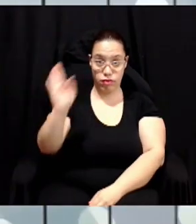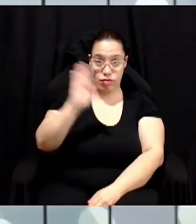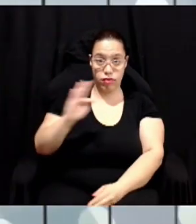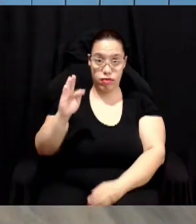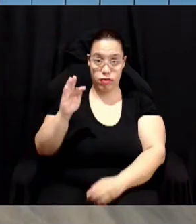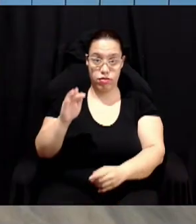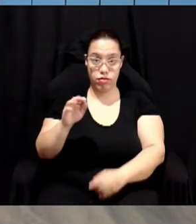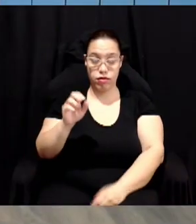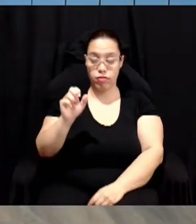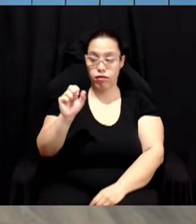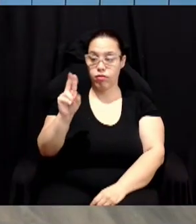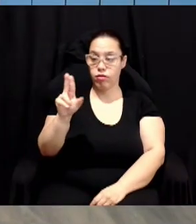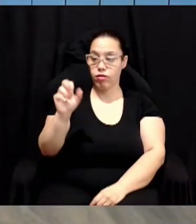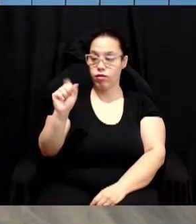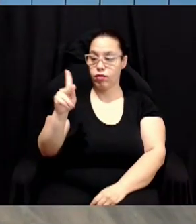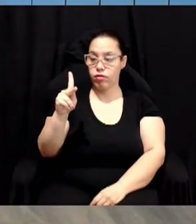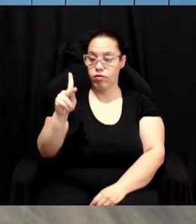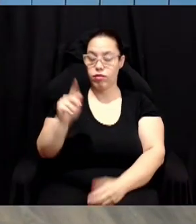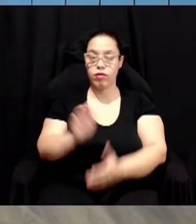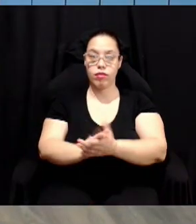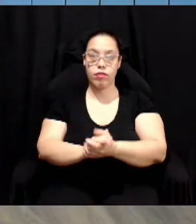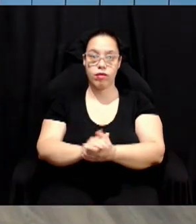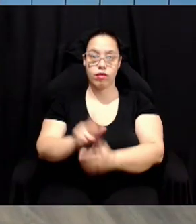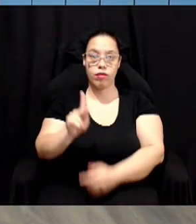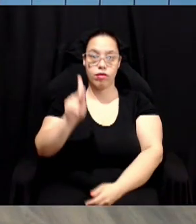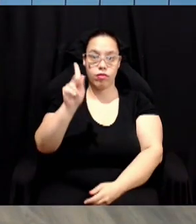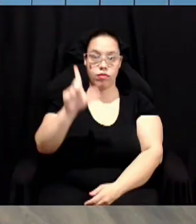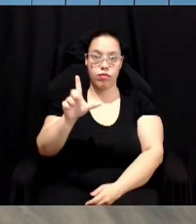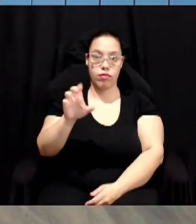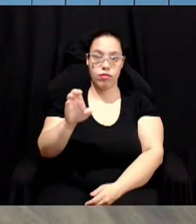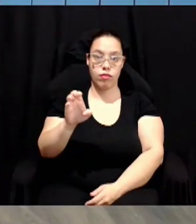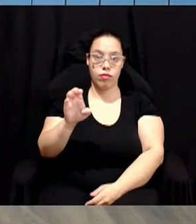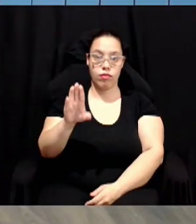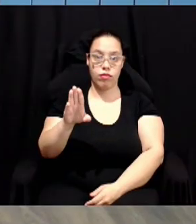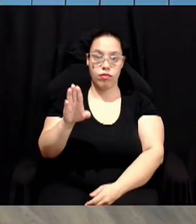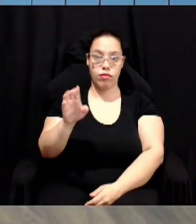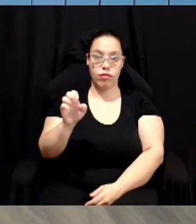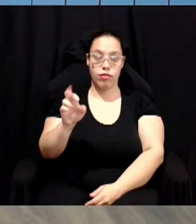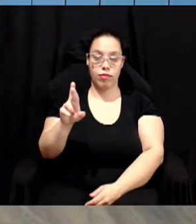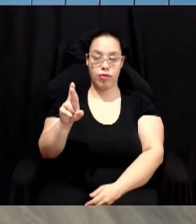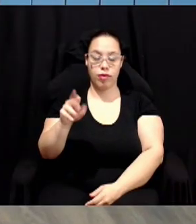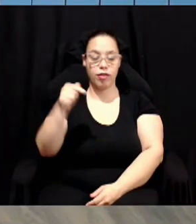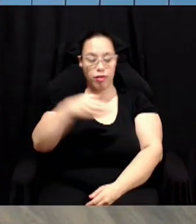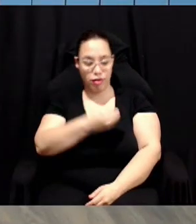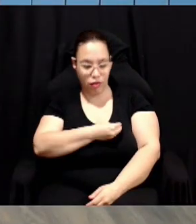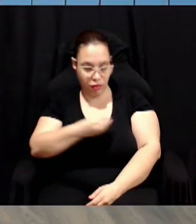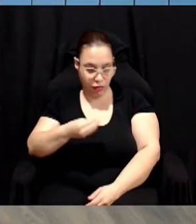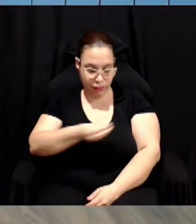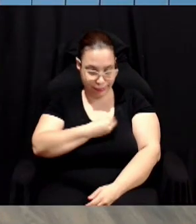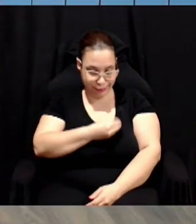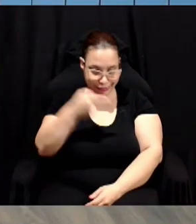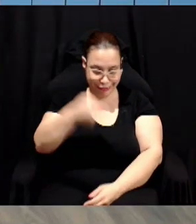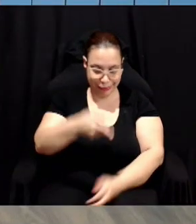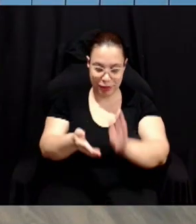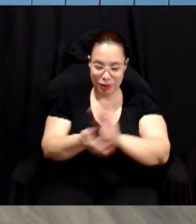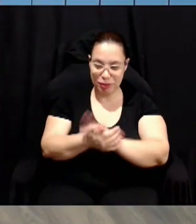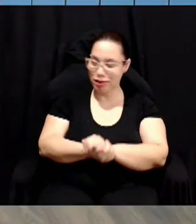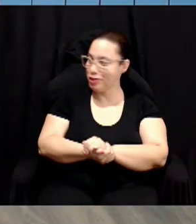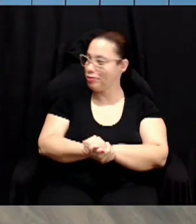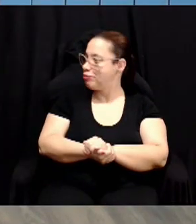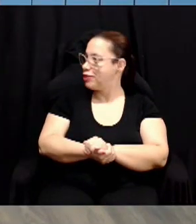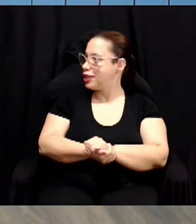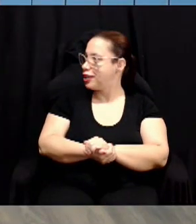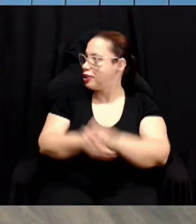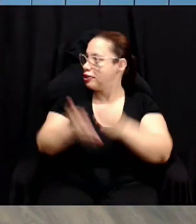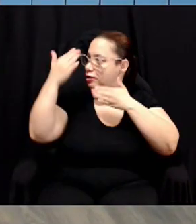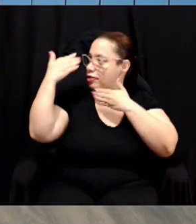USP. Dr. Kleber, muito obrigada pela sua participação aqui no Saúde é Vida. Eu que agradeço, muito